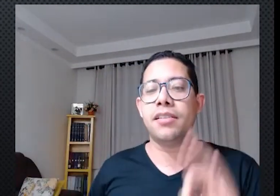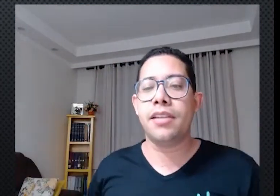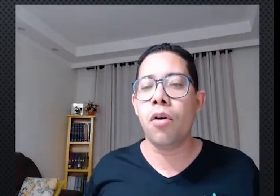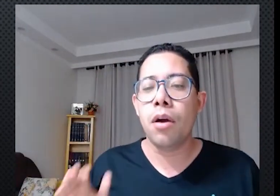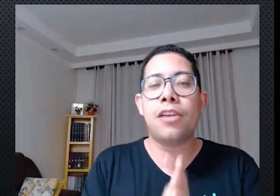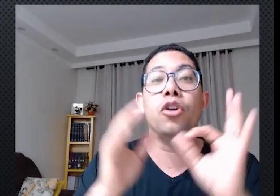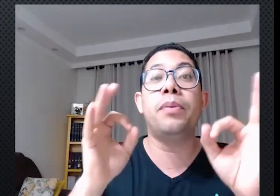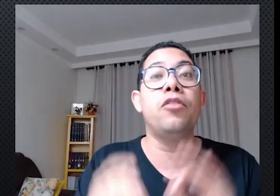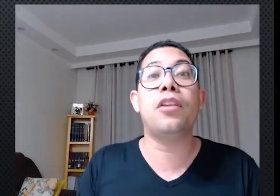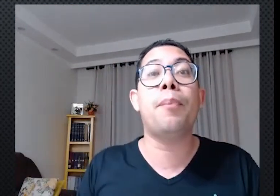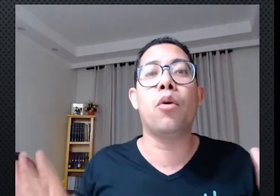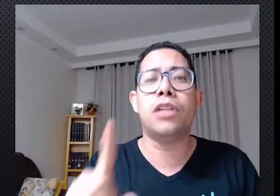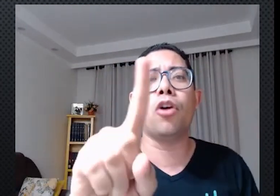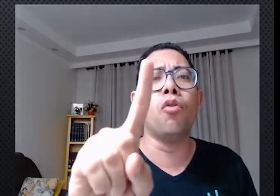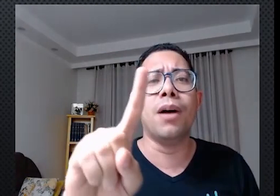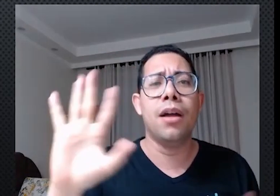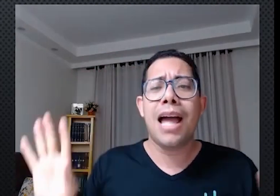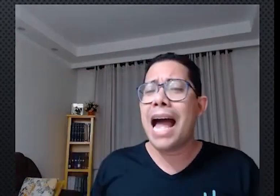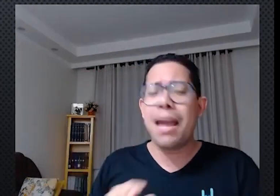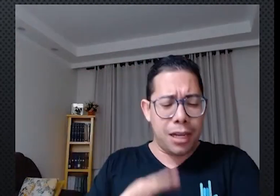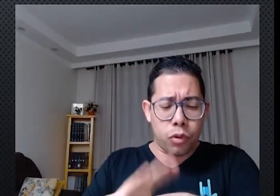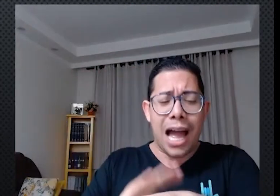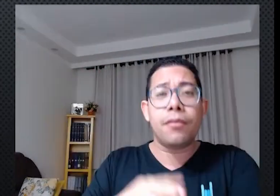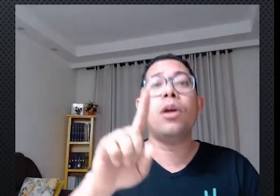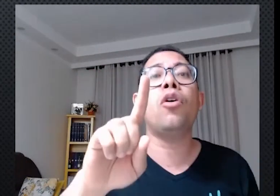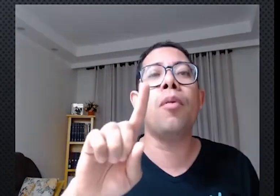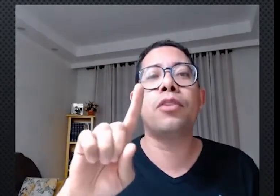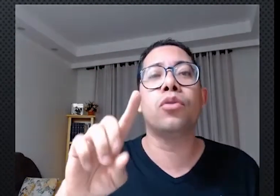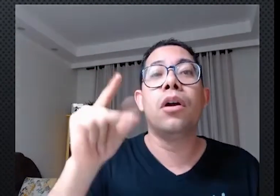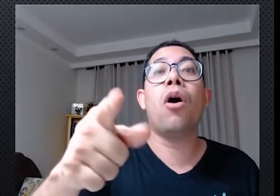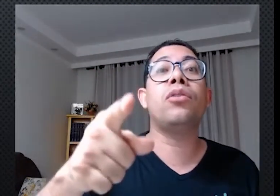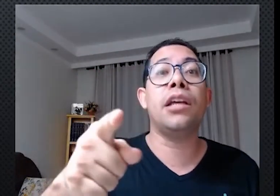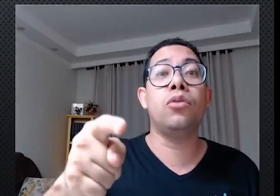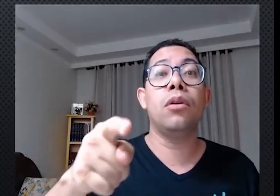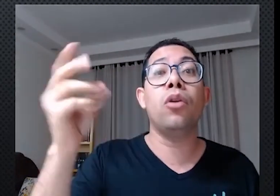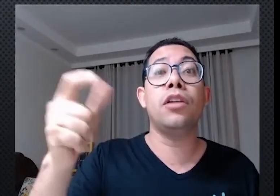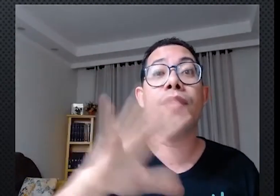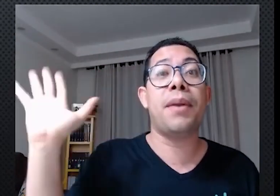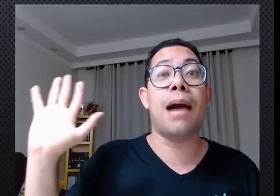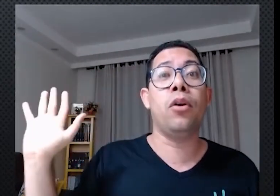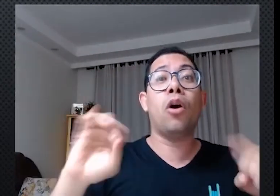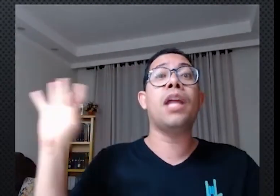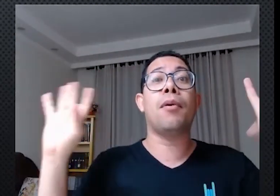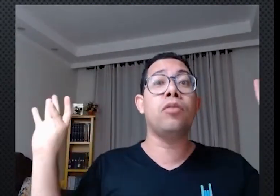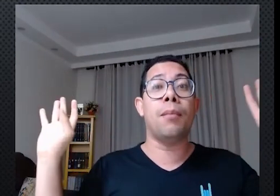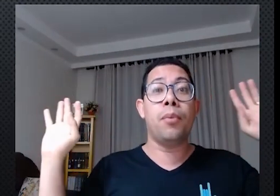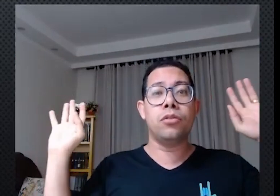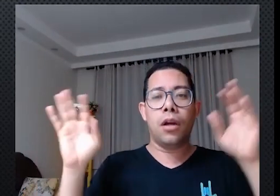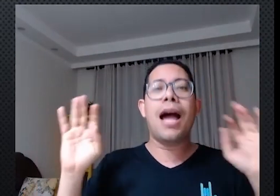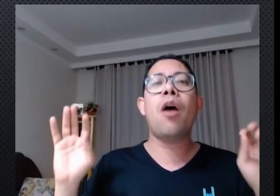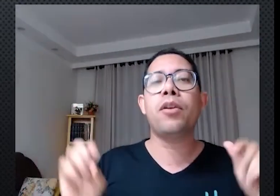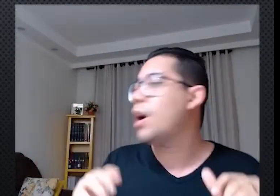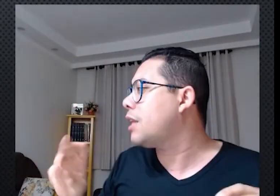Pastor desceu, pastor, preciso fazer uma pergunta, é só uma. Ai, menina, não, é só uma, pastor. Qual é o texto? Qual texto você vai pregar? Pronto, qual o tema?